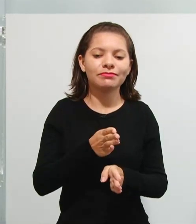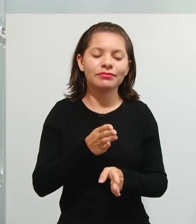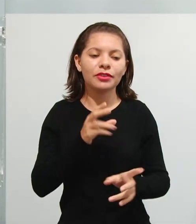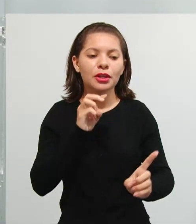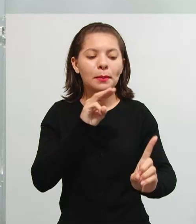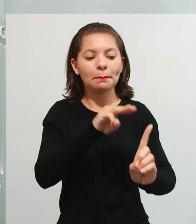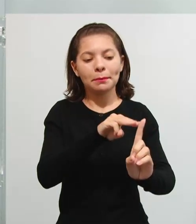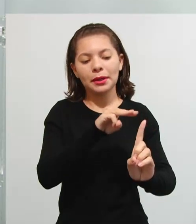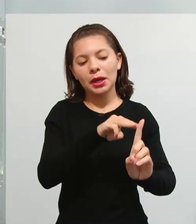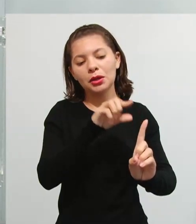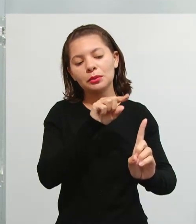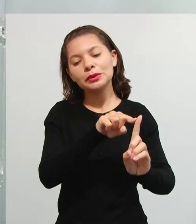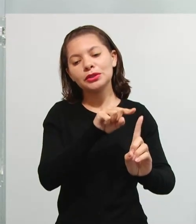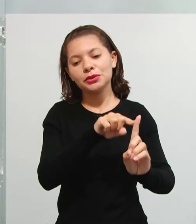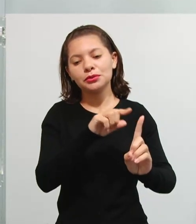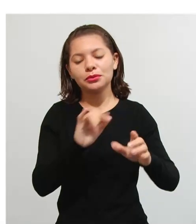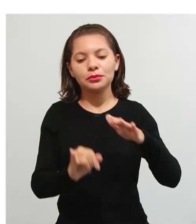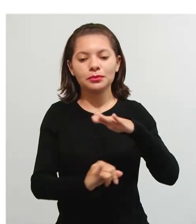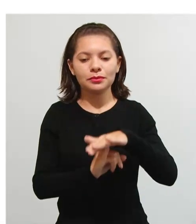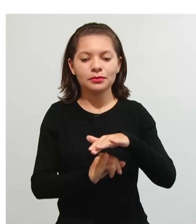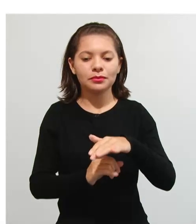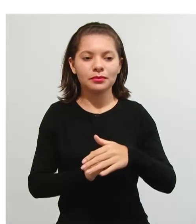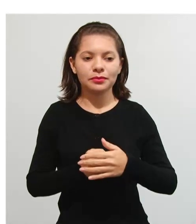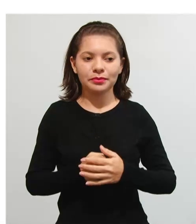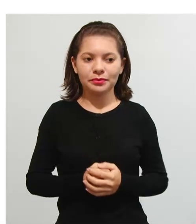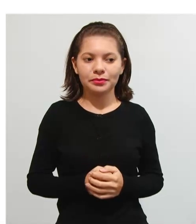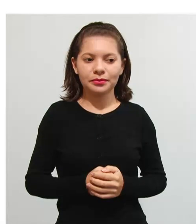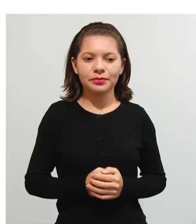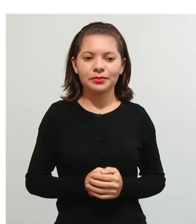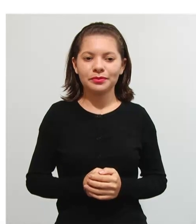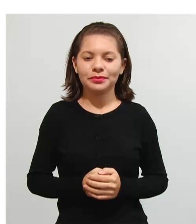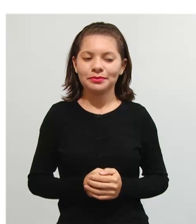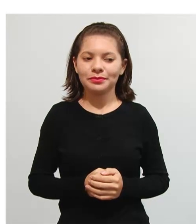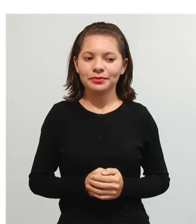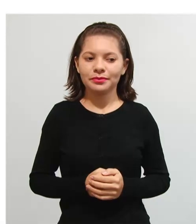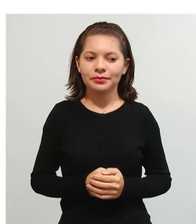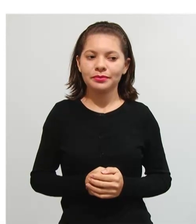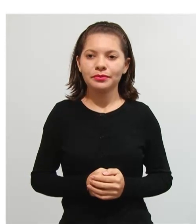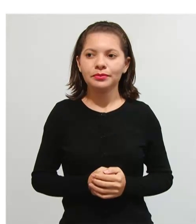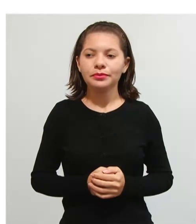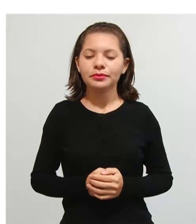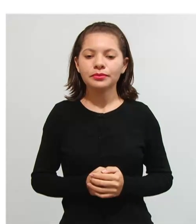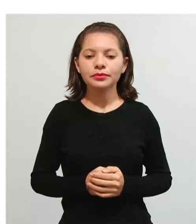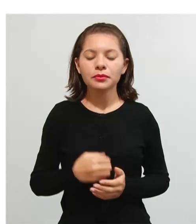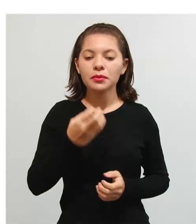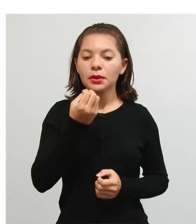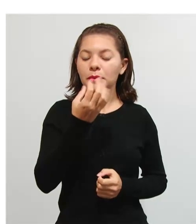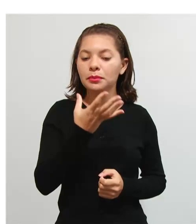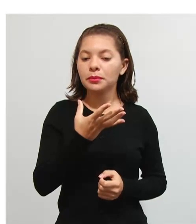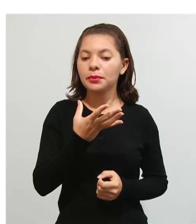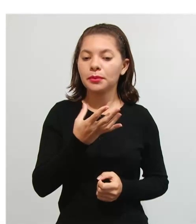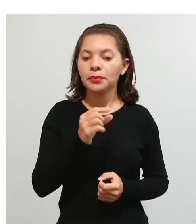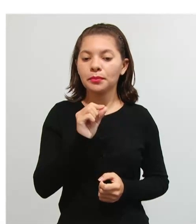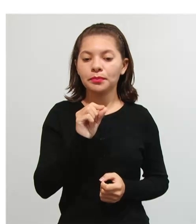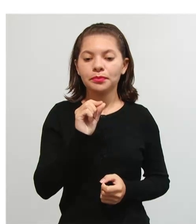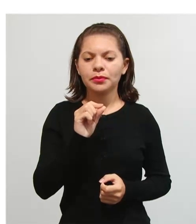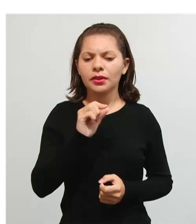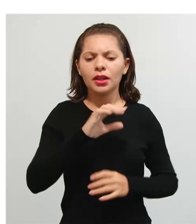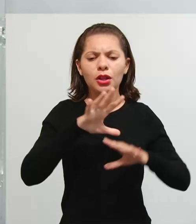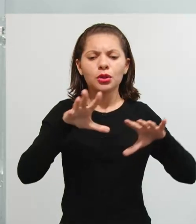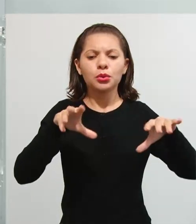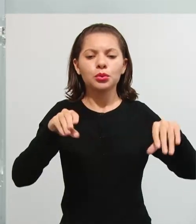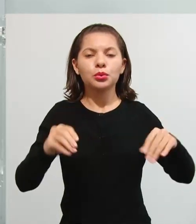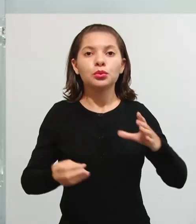organização, tá certo? Então vamos seguindo. Bem, isso tudo